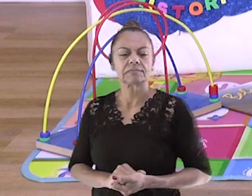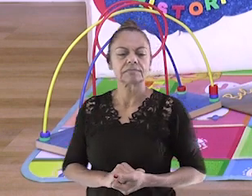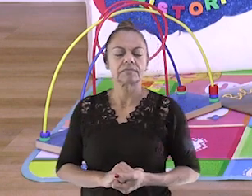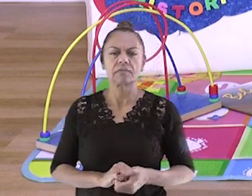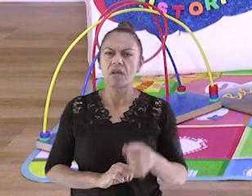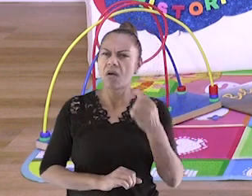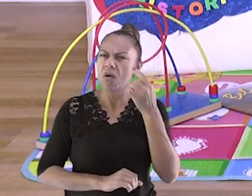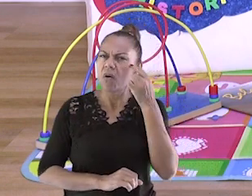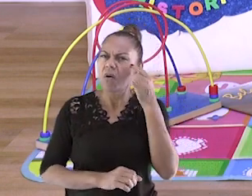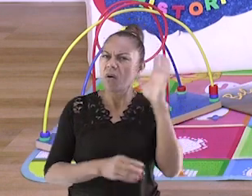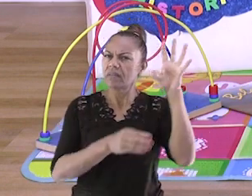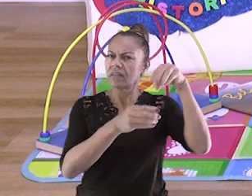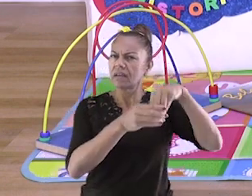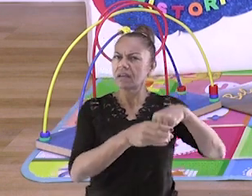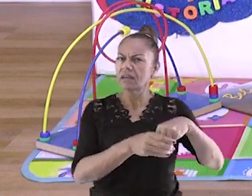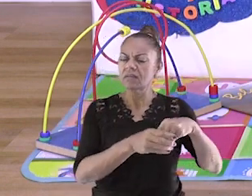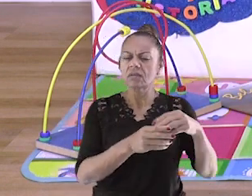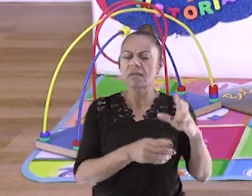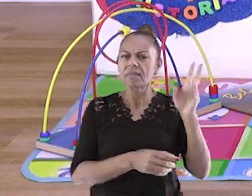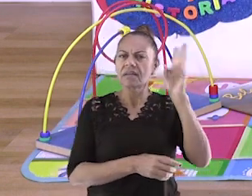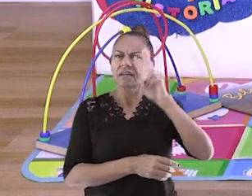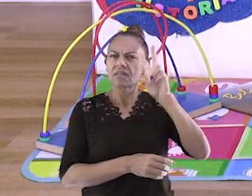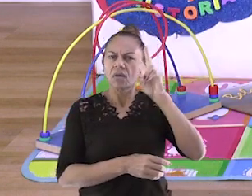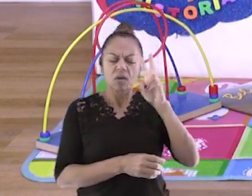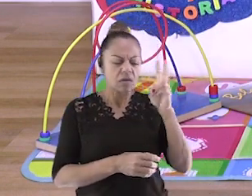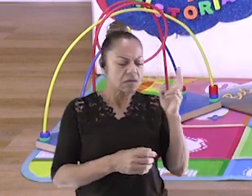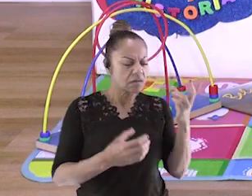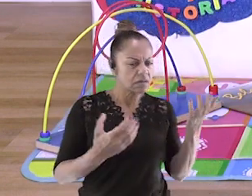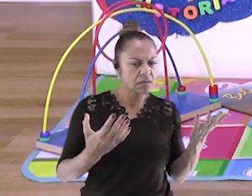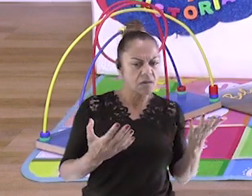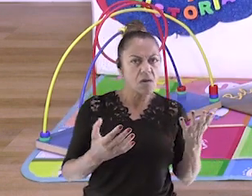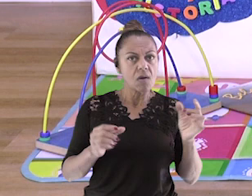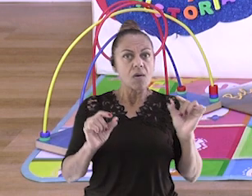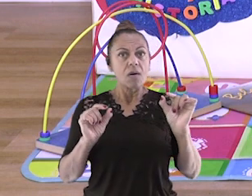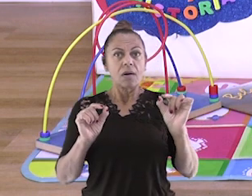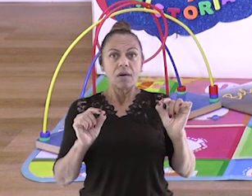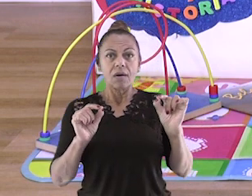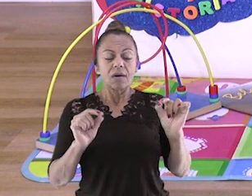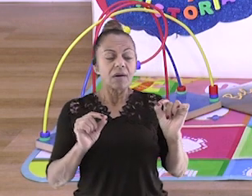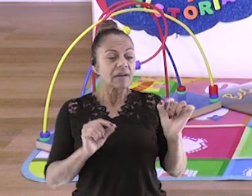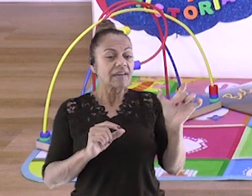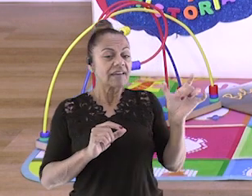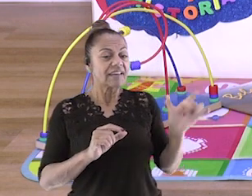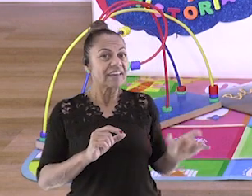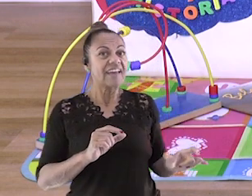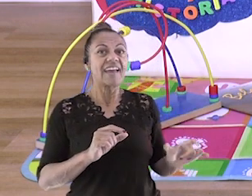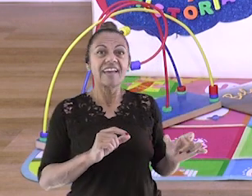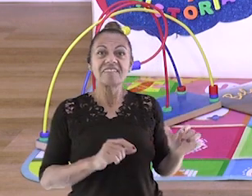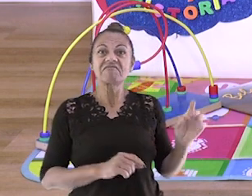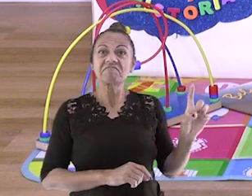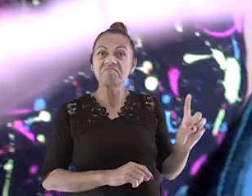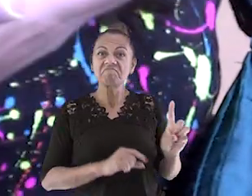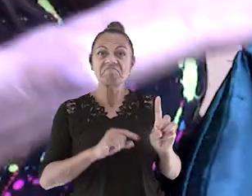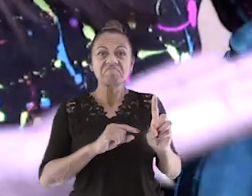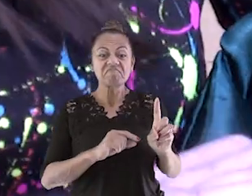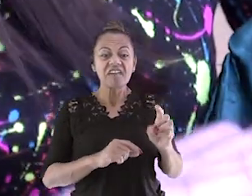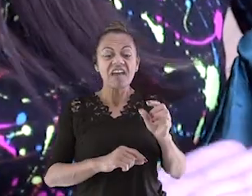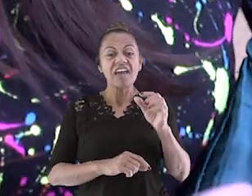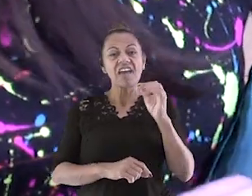Parece que eu conheço. Olha quem veio contar a história comigo. ele